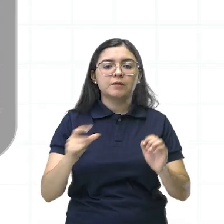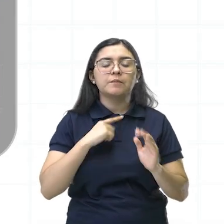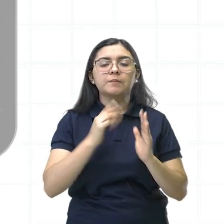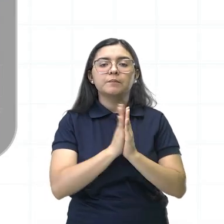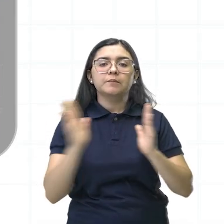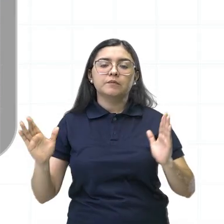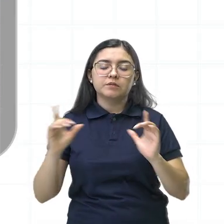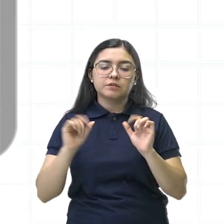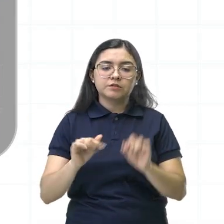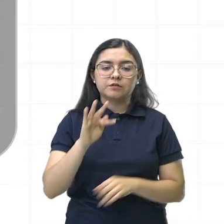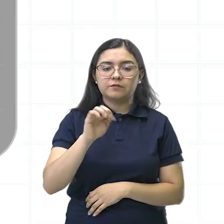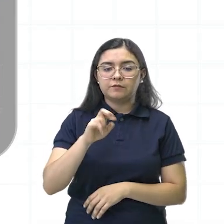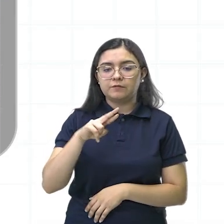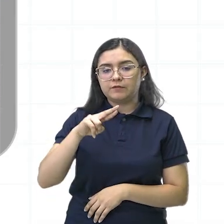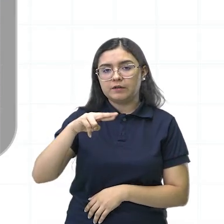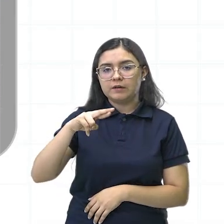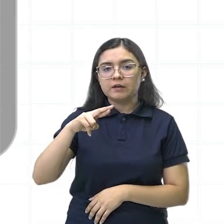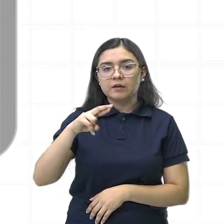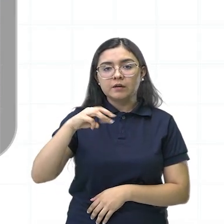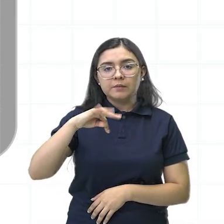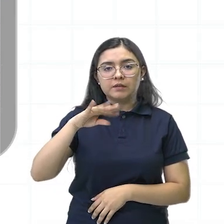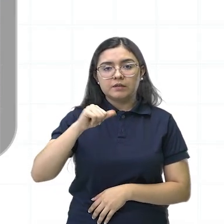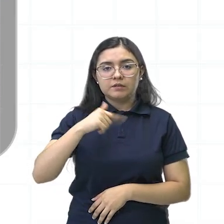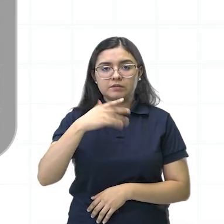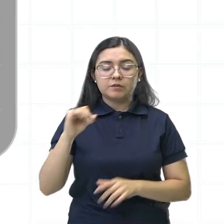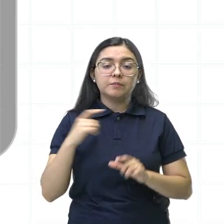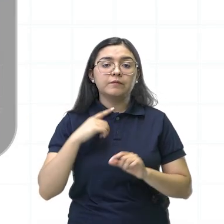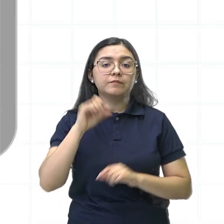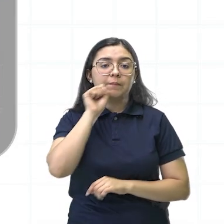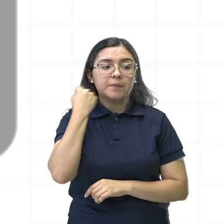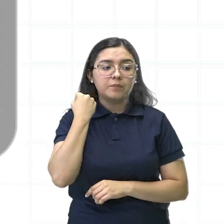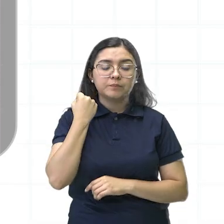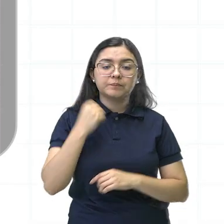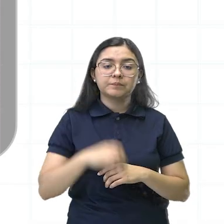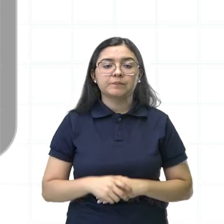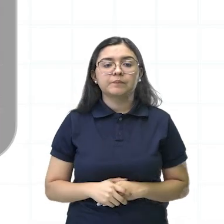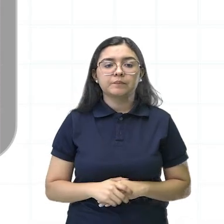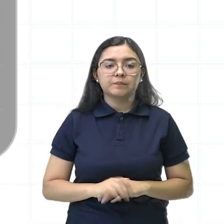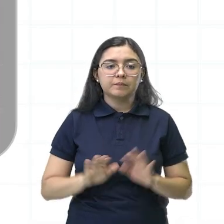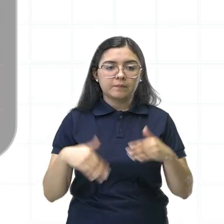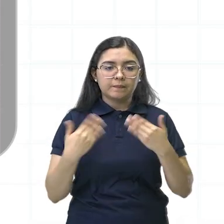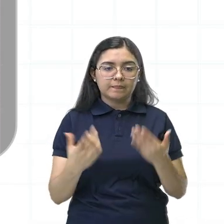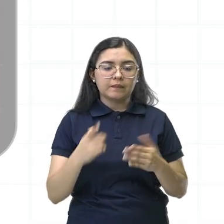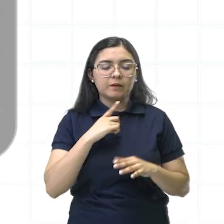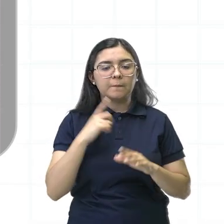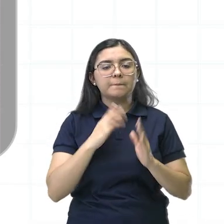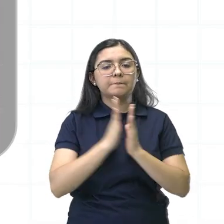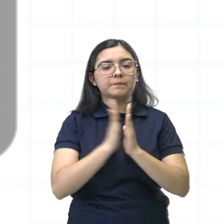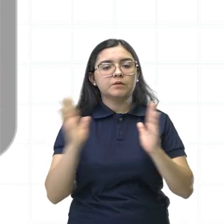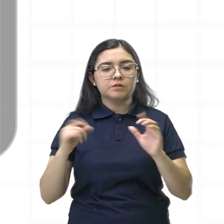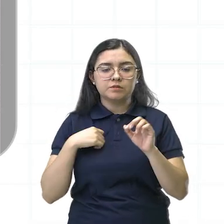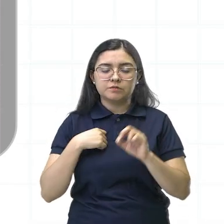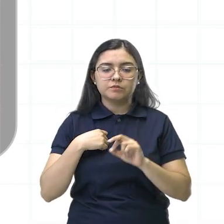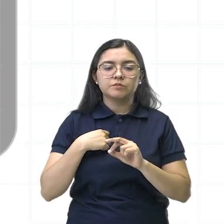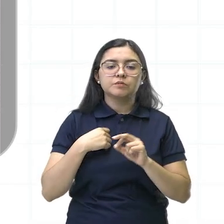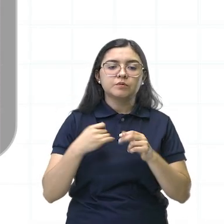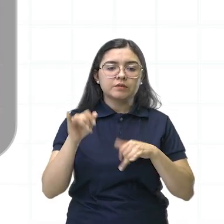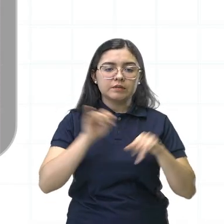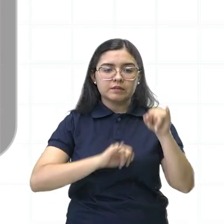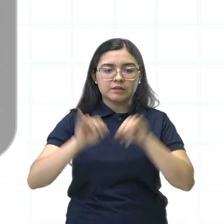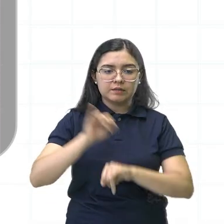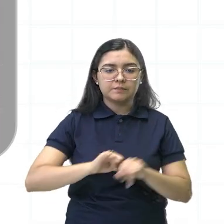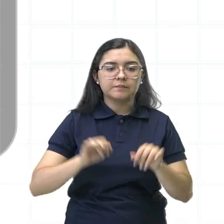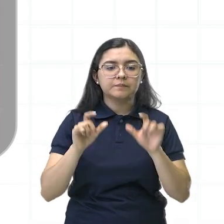de fermentação para a produção do pão. A crosta se forma por um processo químico de caramelização chamado